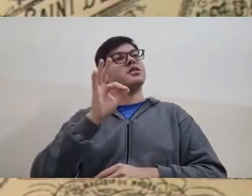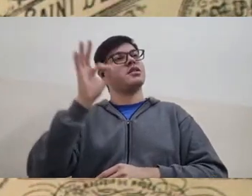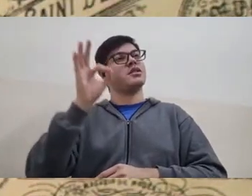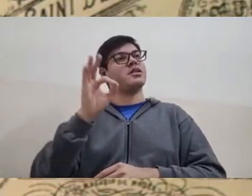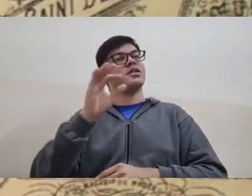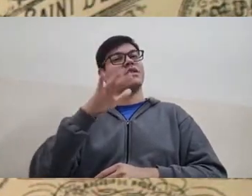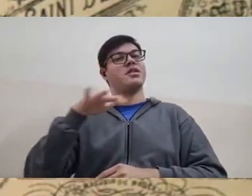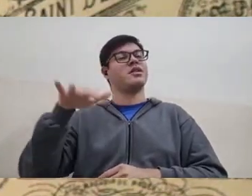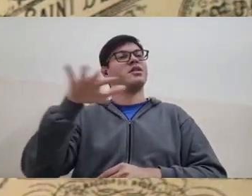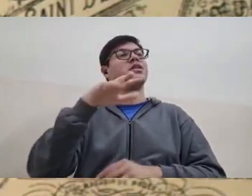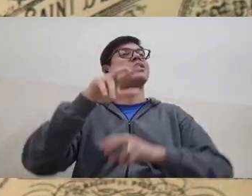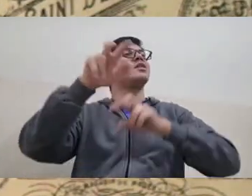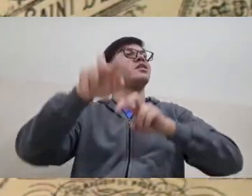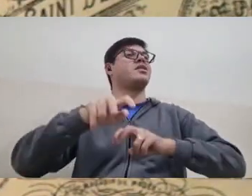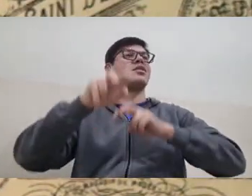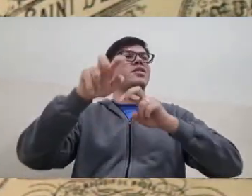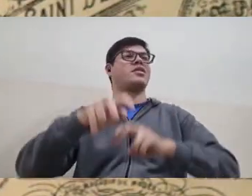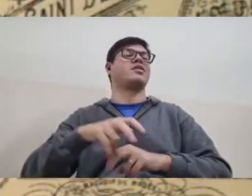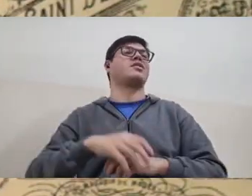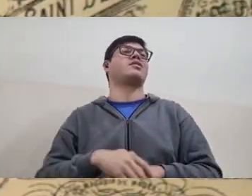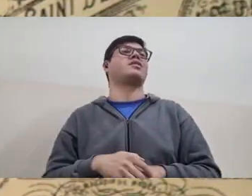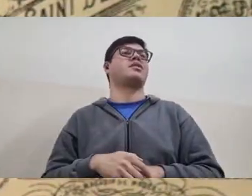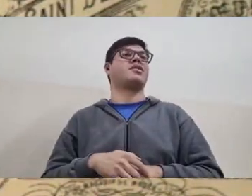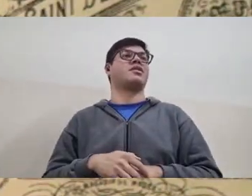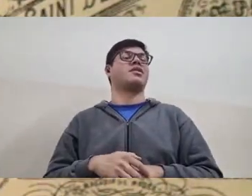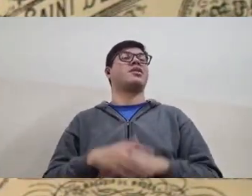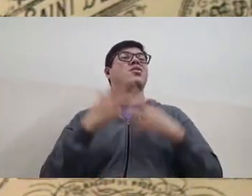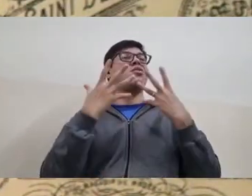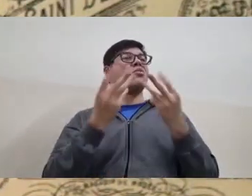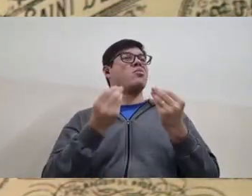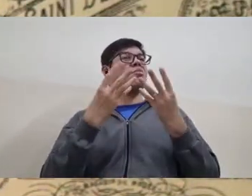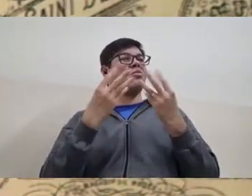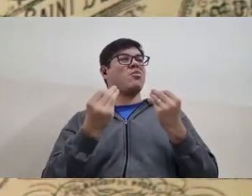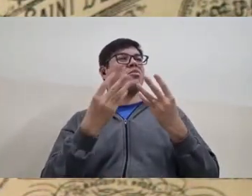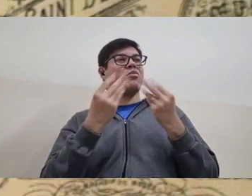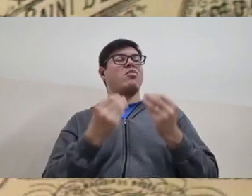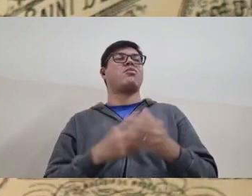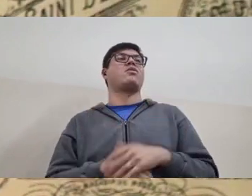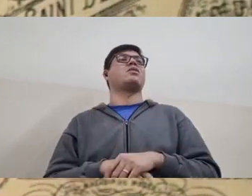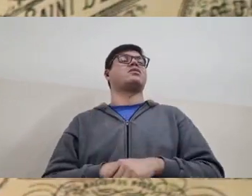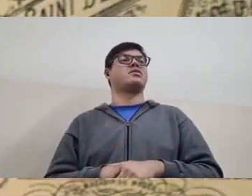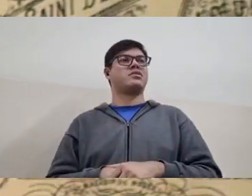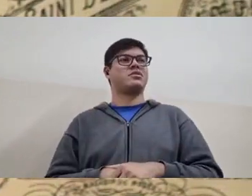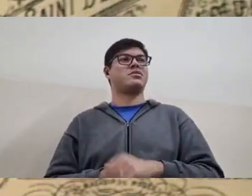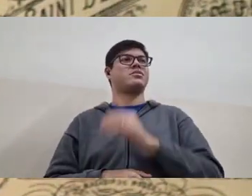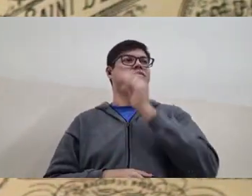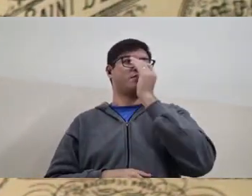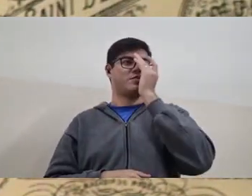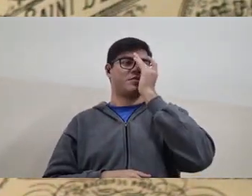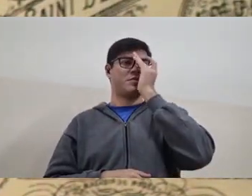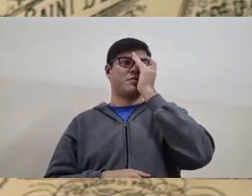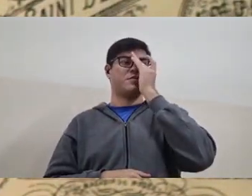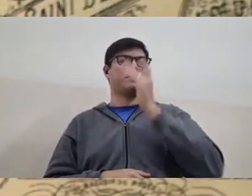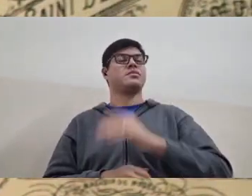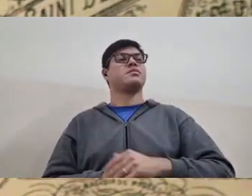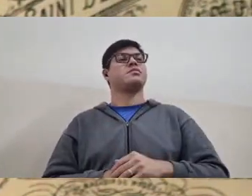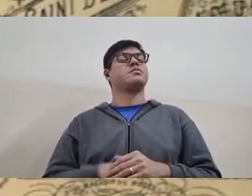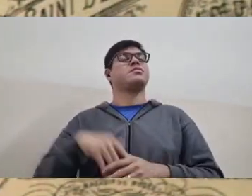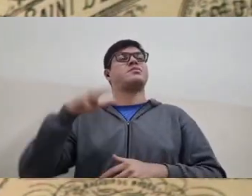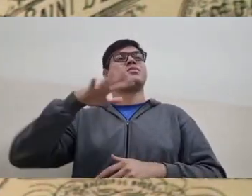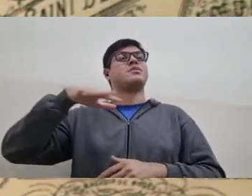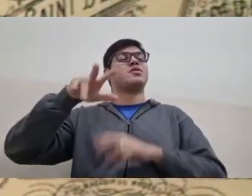93% do município é área rural. É muita coisa. Araras é muito grande. Na área rural, né? Na área